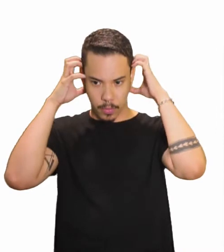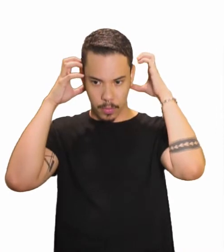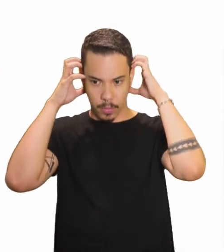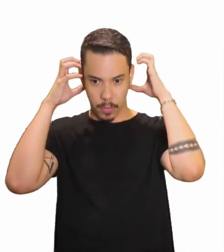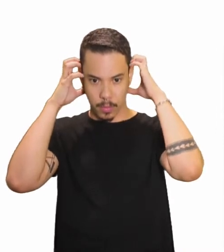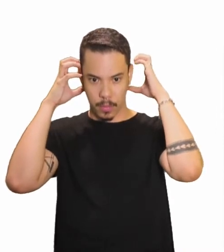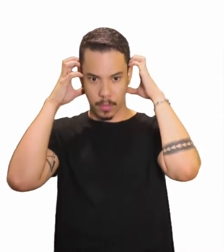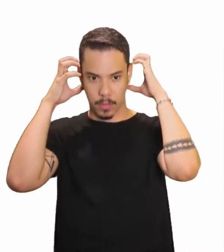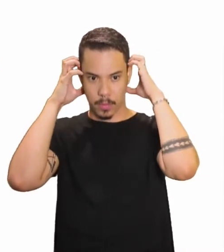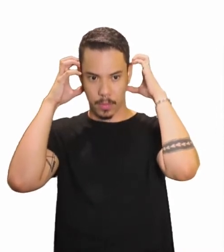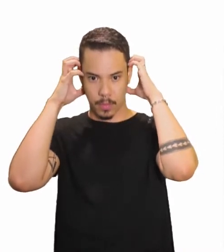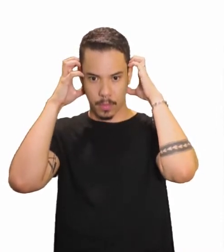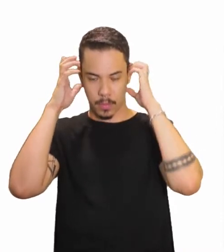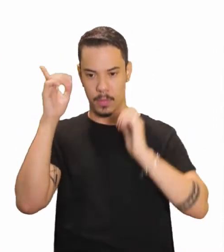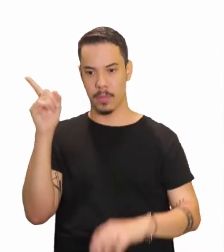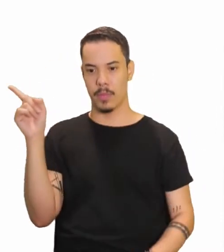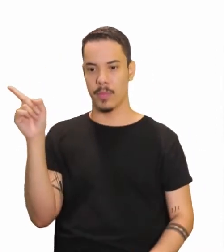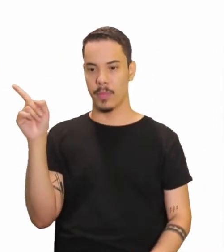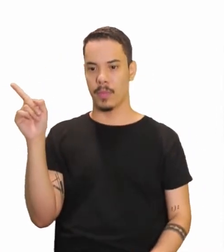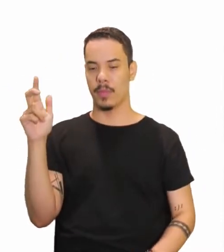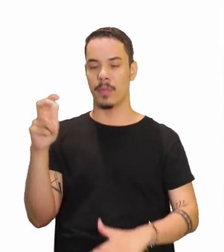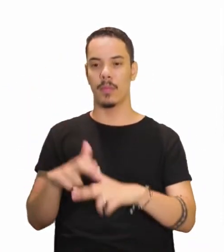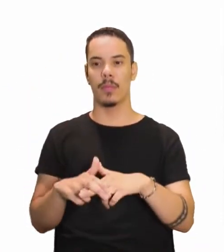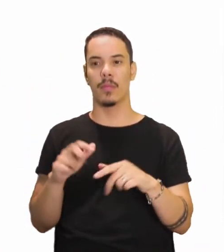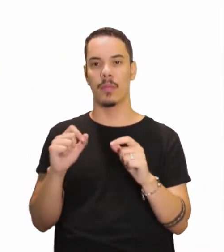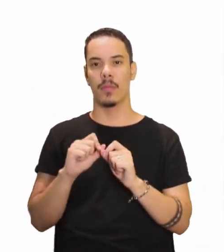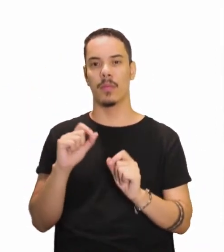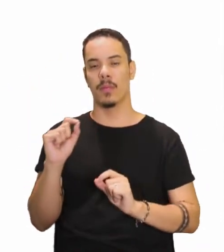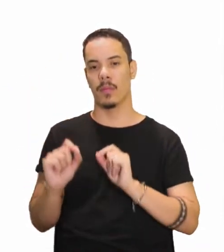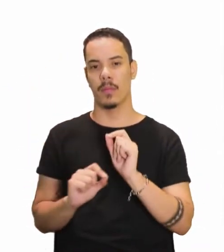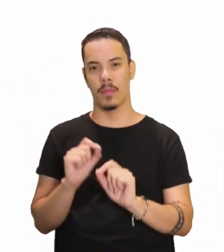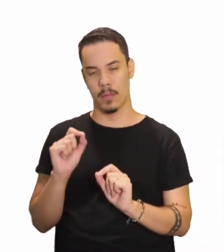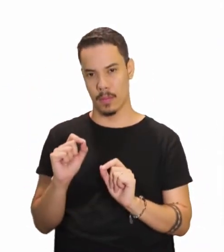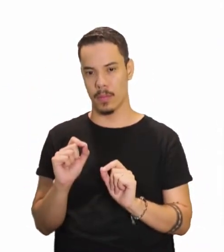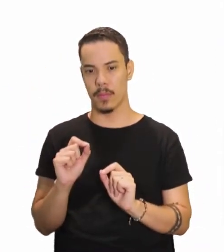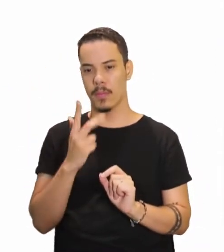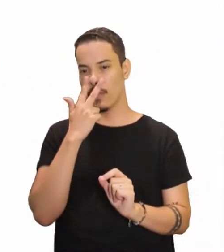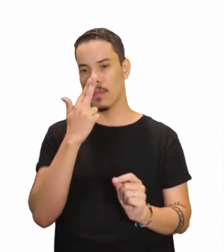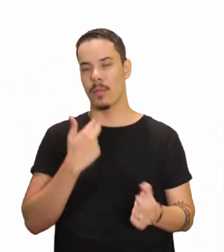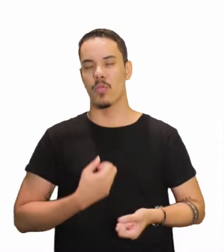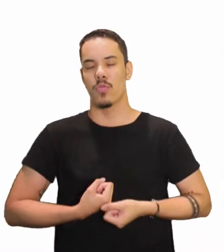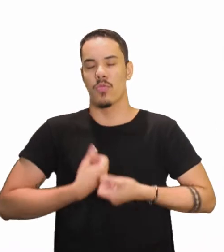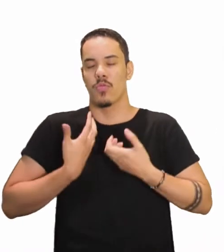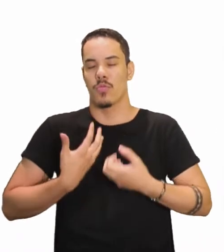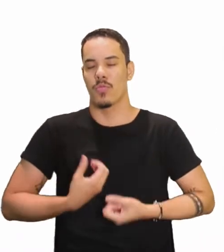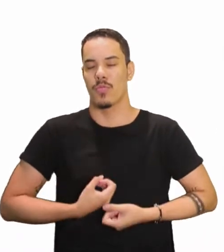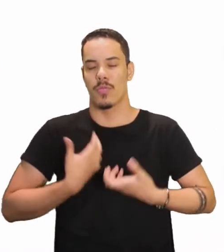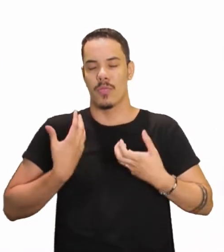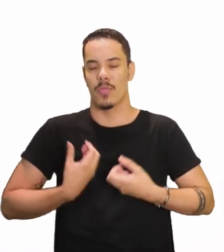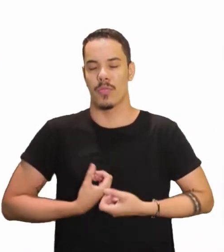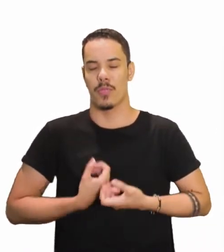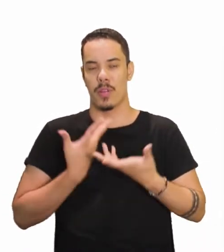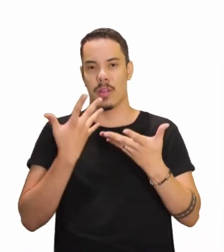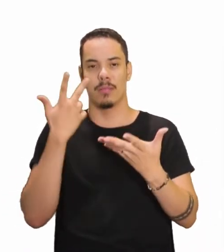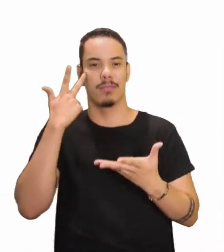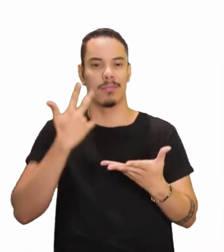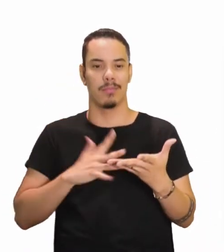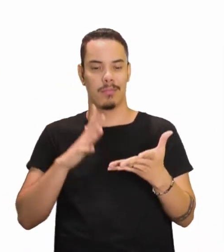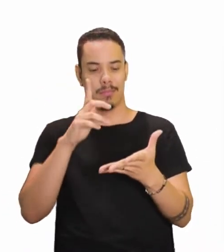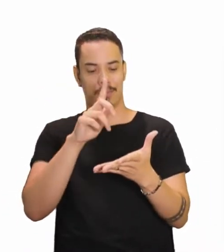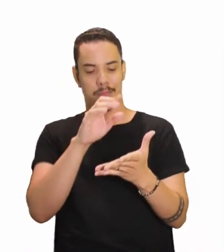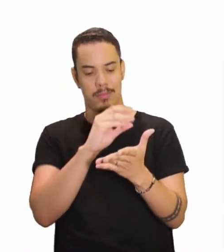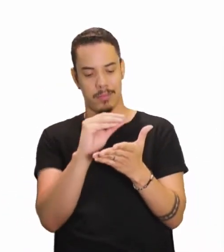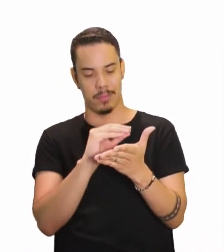construção do fone. Ele aí foi, vamos dizer, poeticamente, né? Representando aí